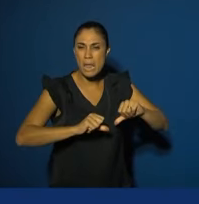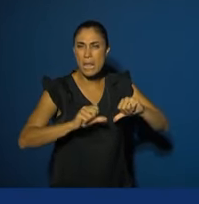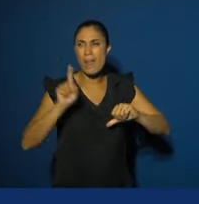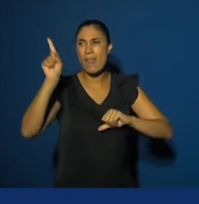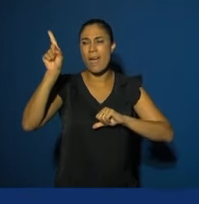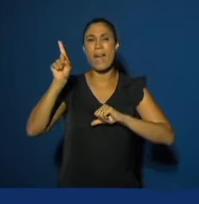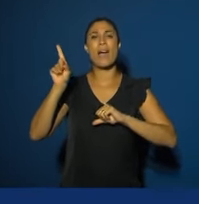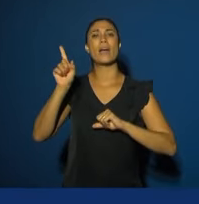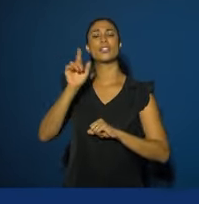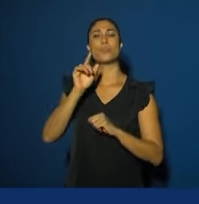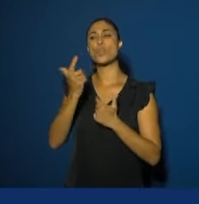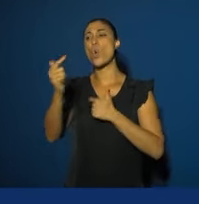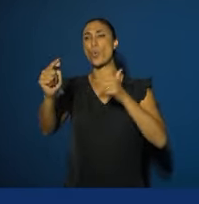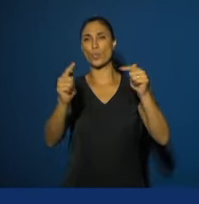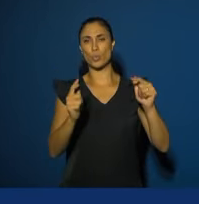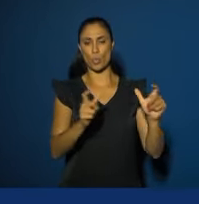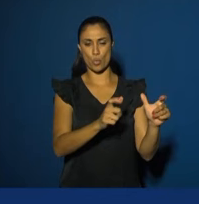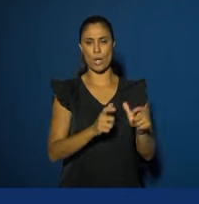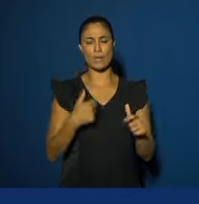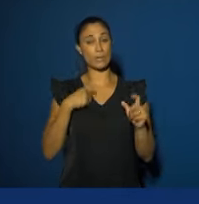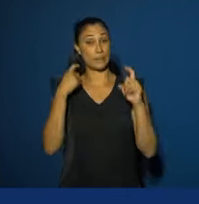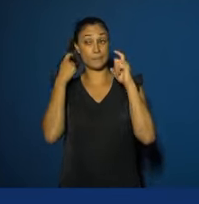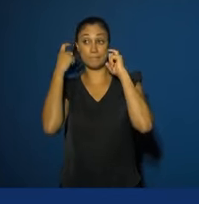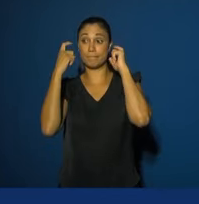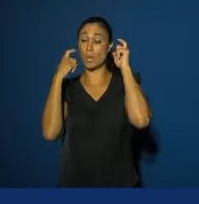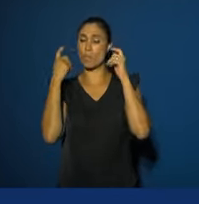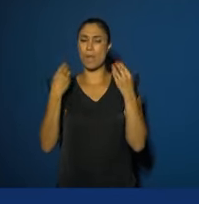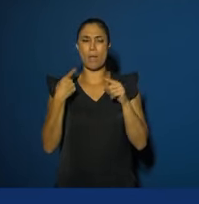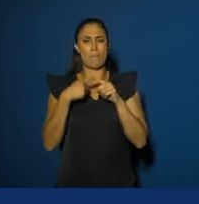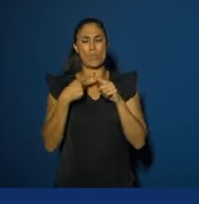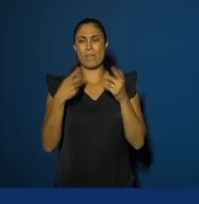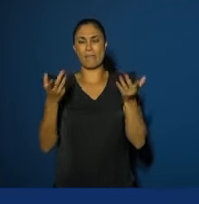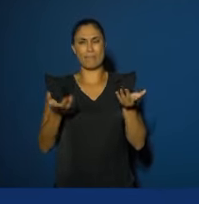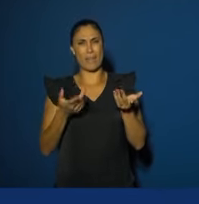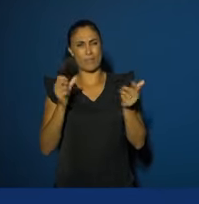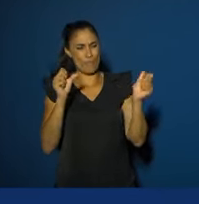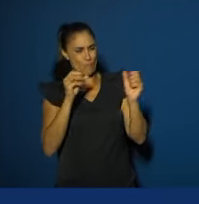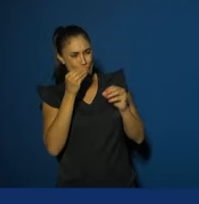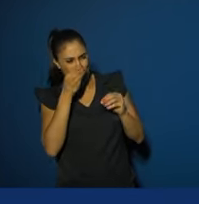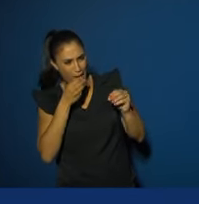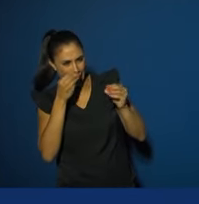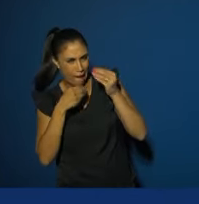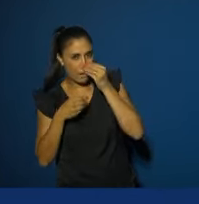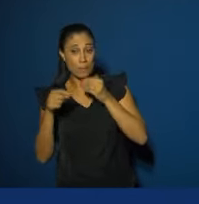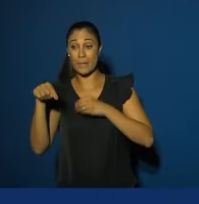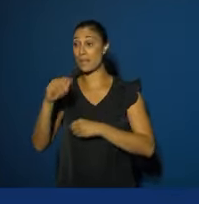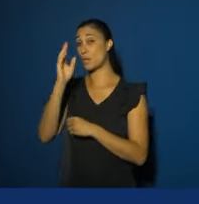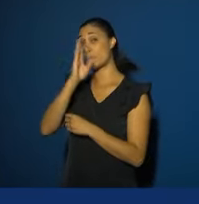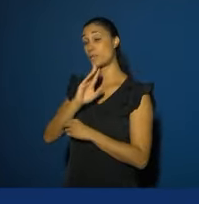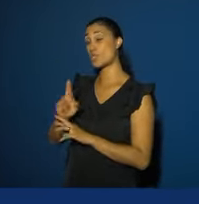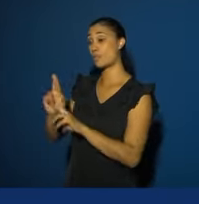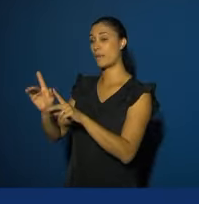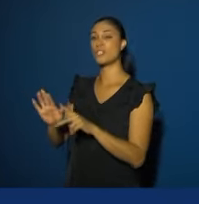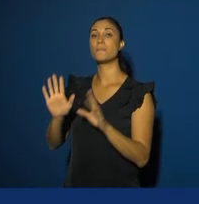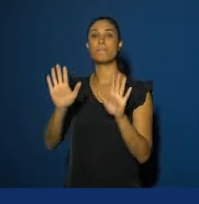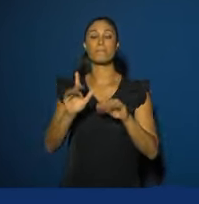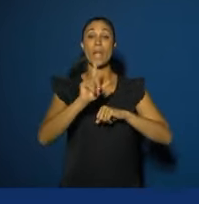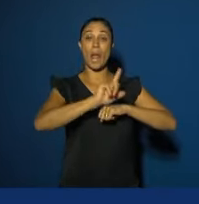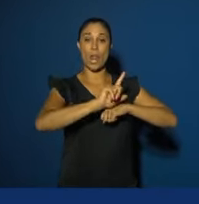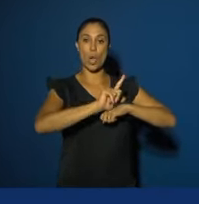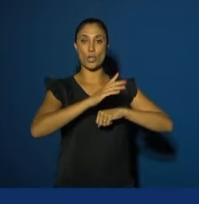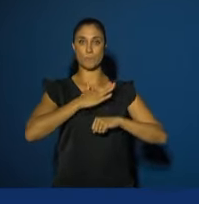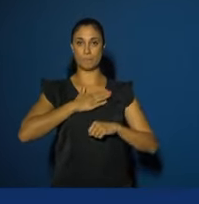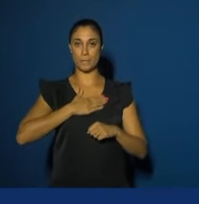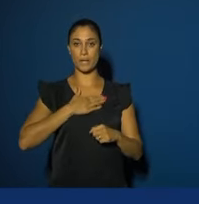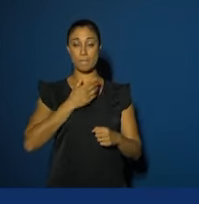quinta avenida em todo lugar eu até me preocupei Por que que será porque no Brasil é um pouco diferente a loja física no meu